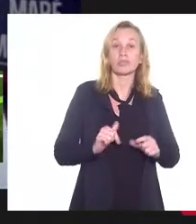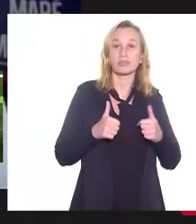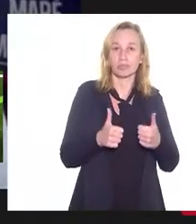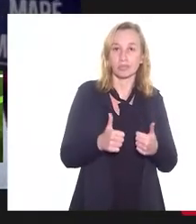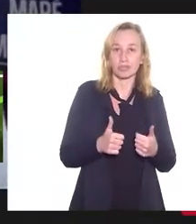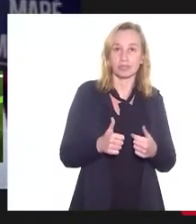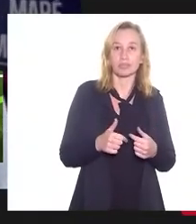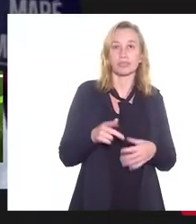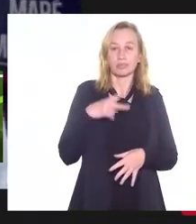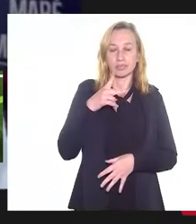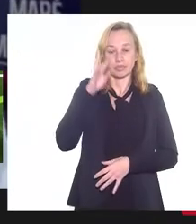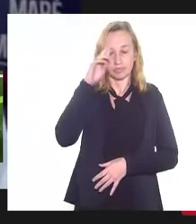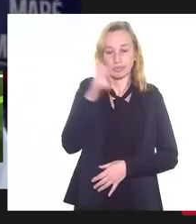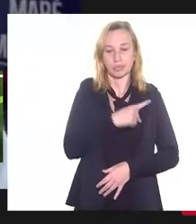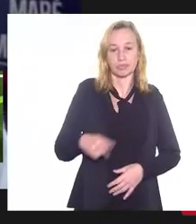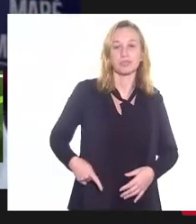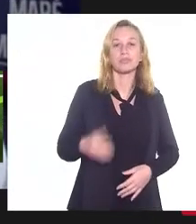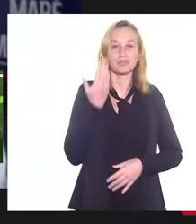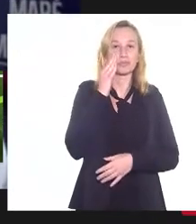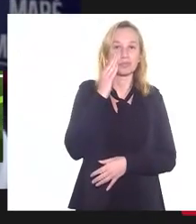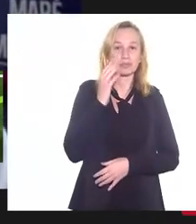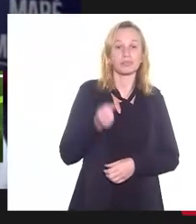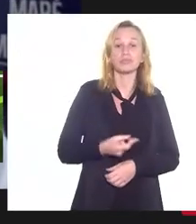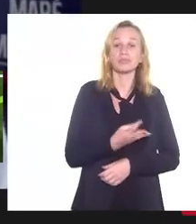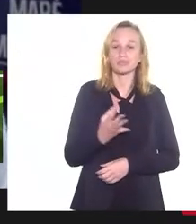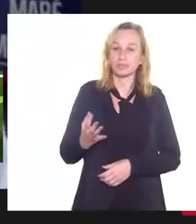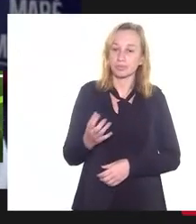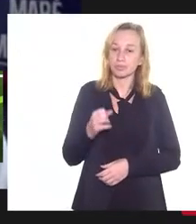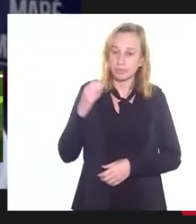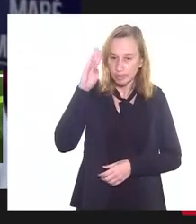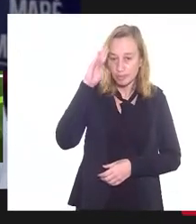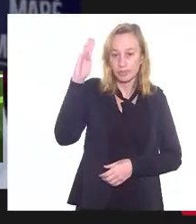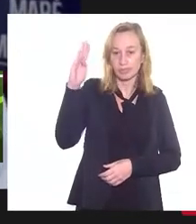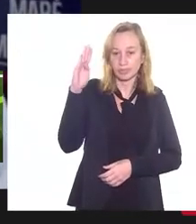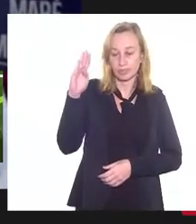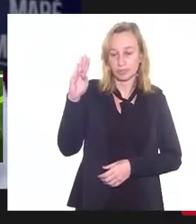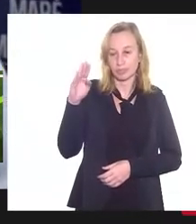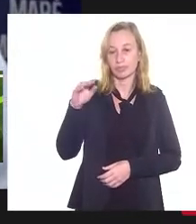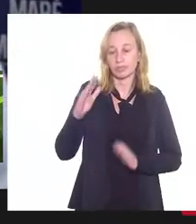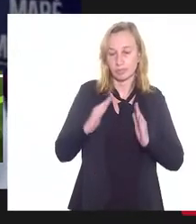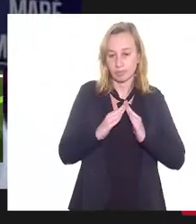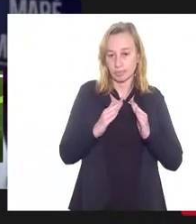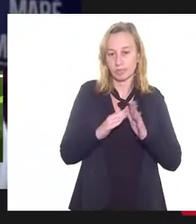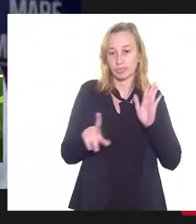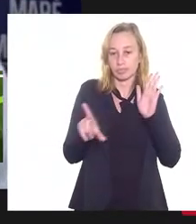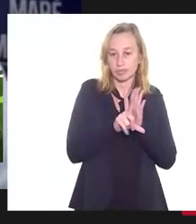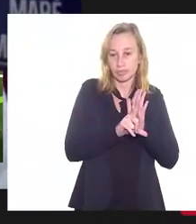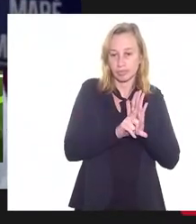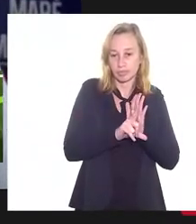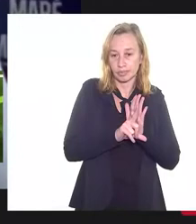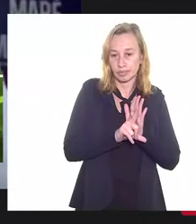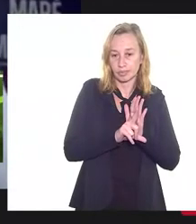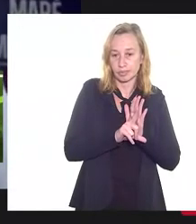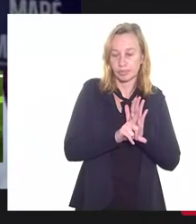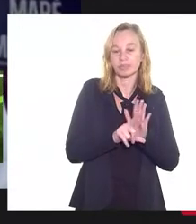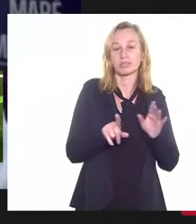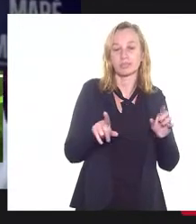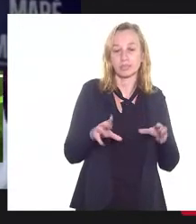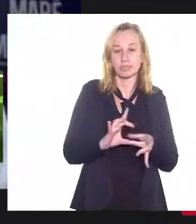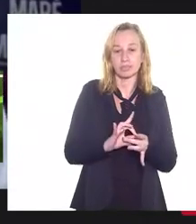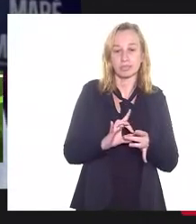senhora presidenta, porque entendemos o quanto que é fundamental que essa Casa de Leis consiga